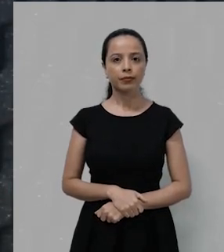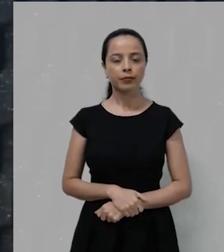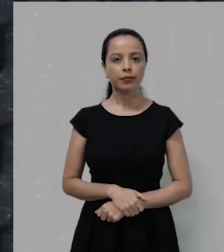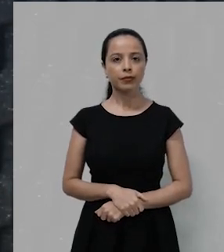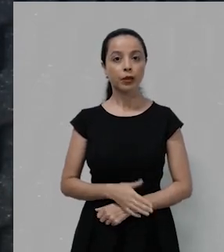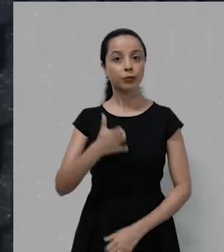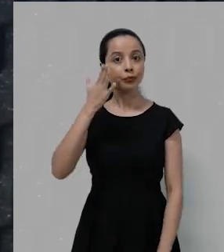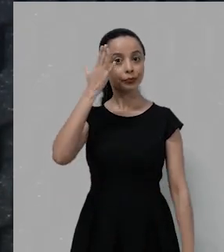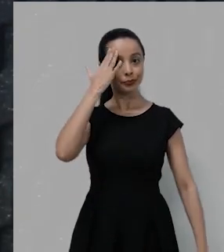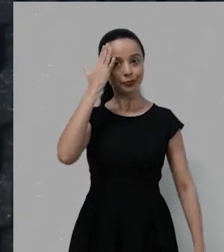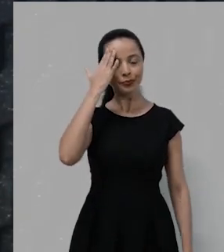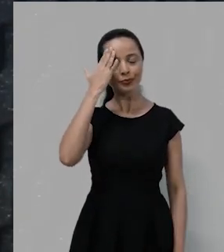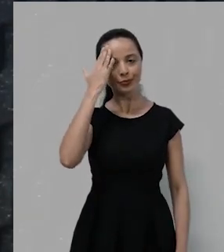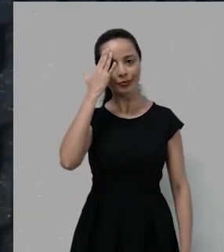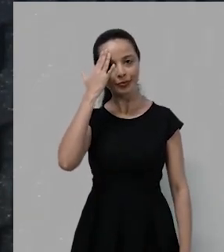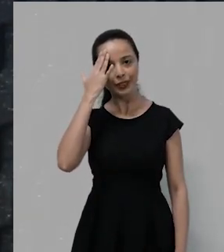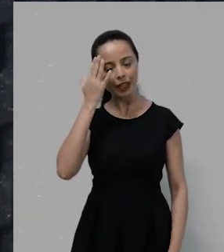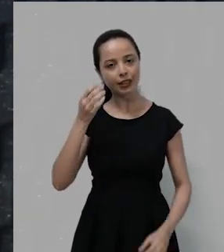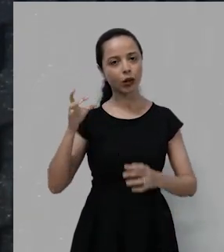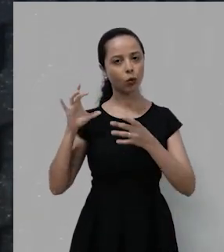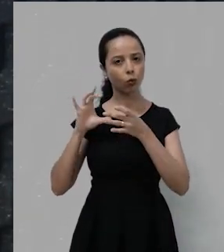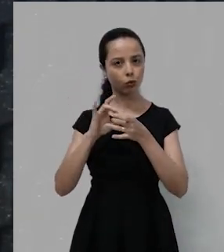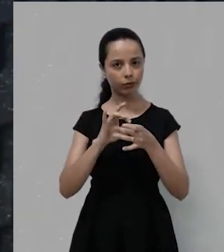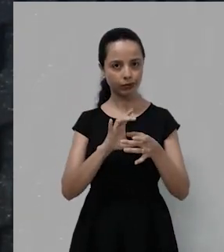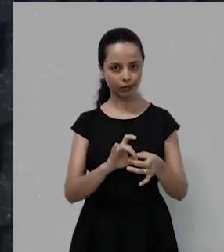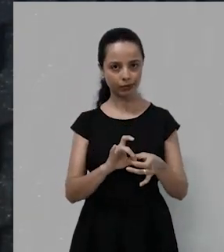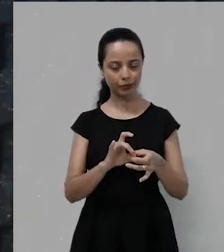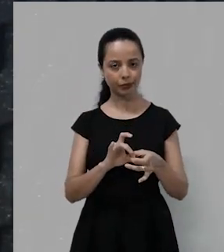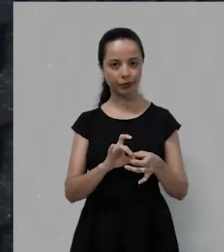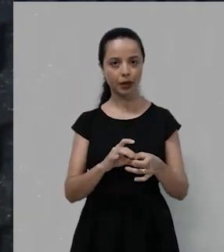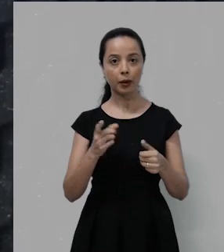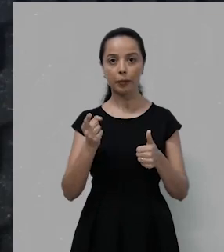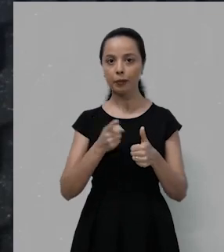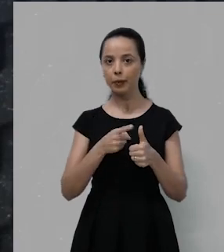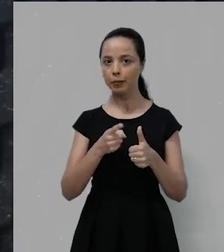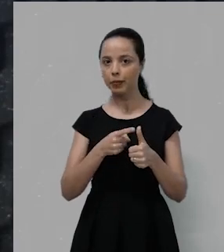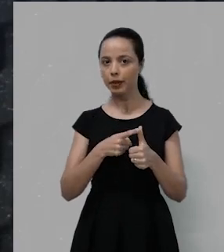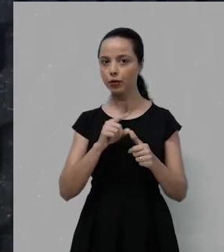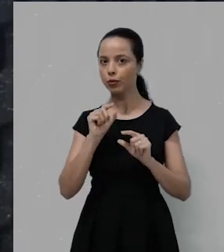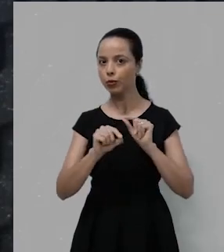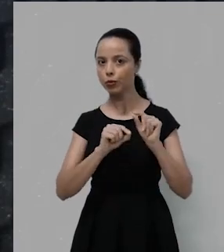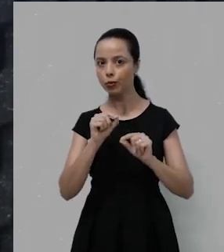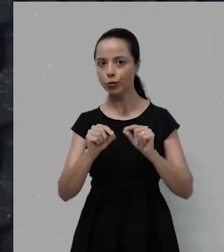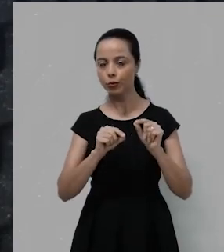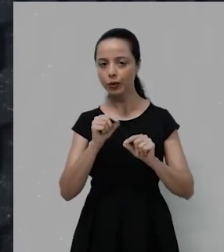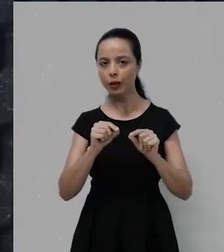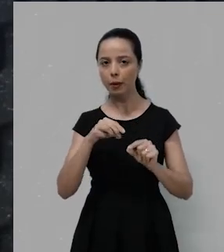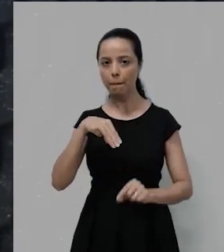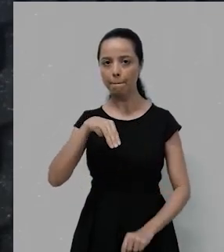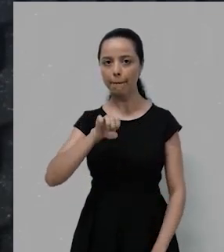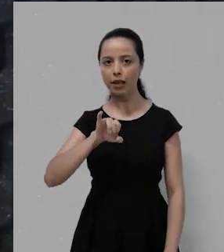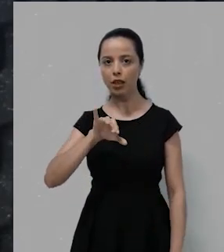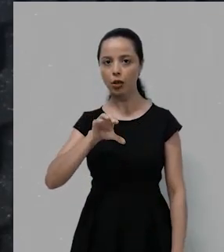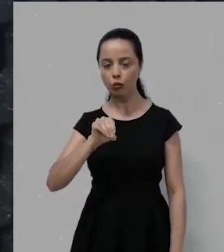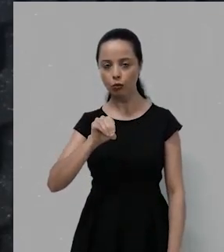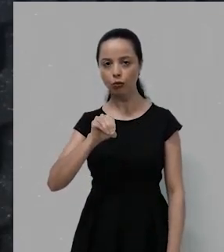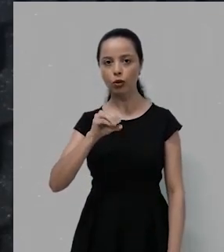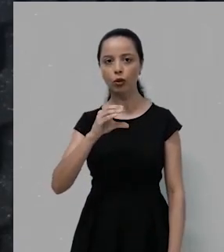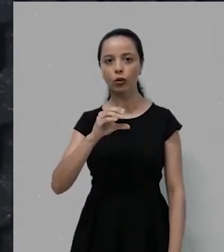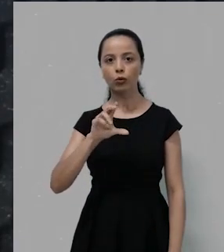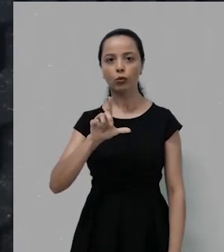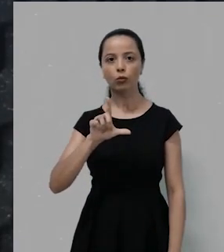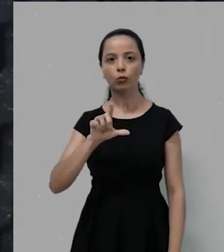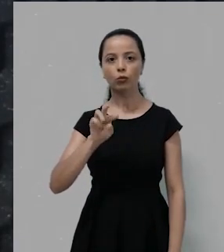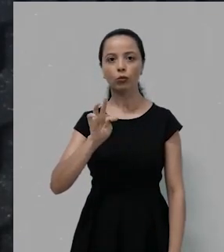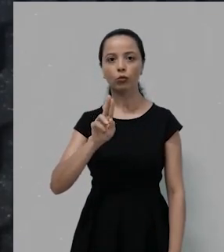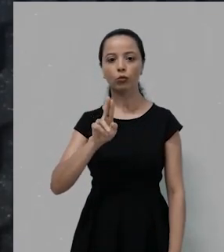Então, vamos entender um pouco aqui o contexto da situação. Primeira coisa, né? O que é meio de cultura? Meio de cultura